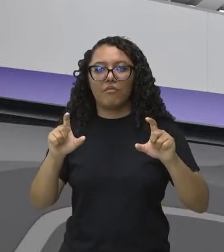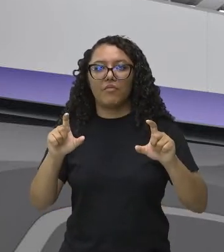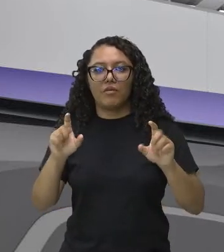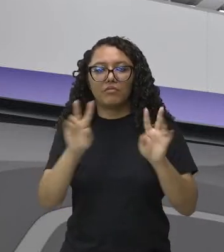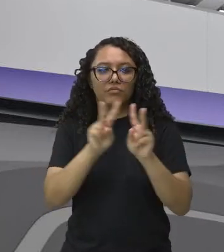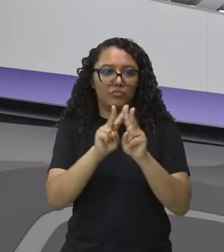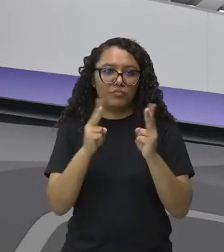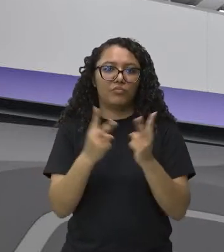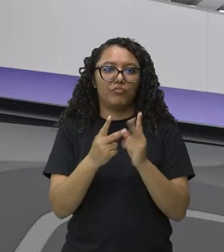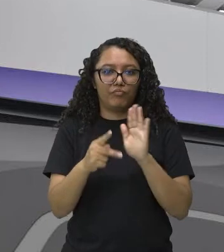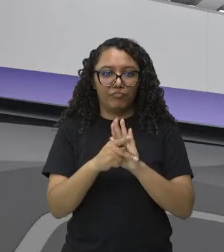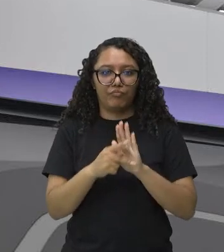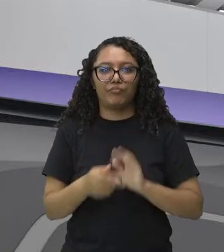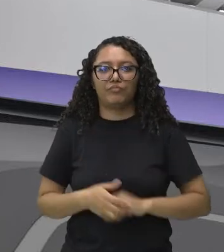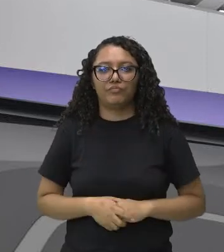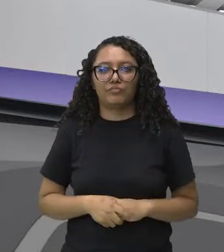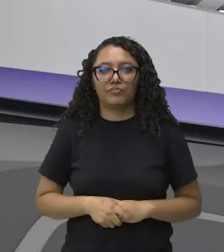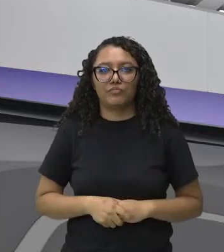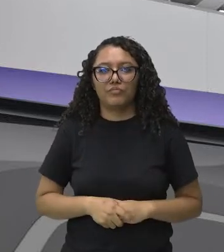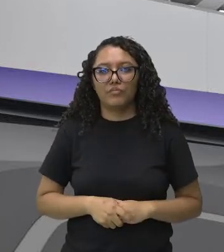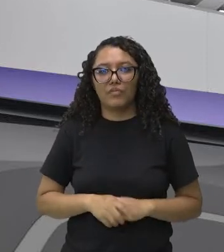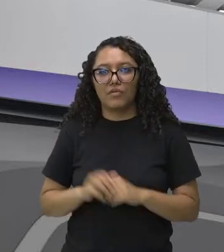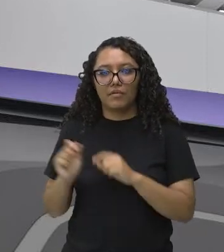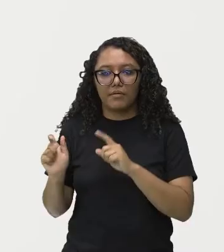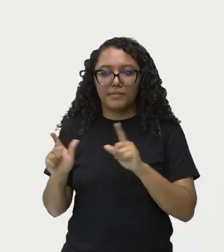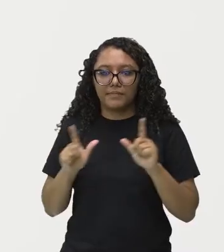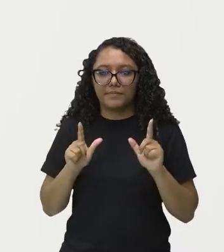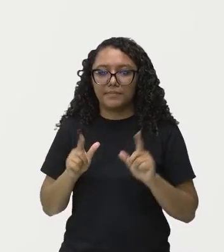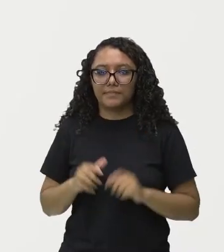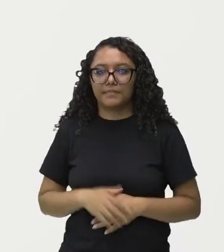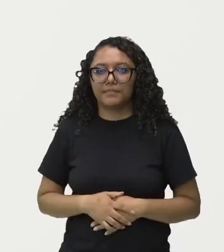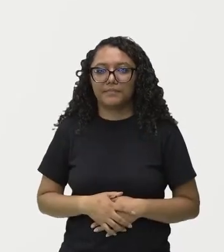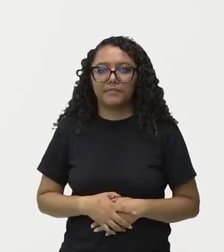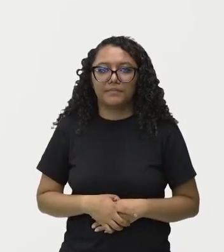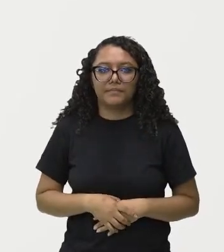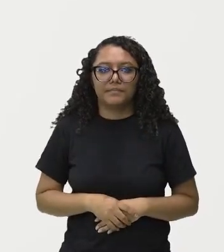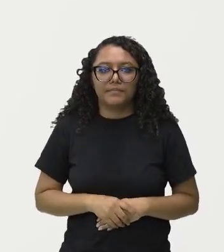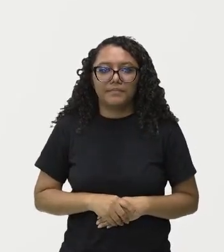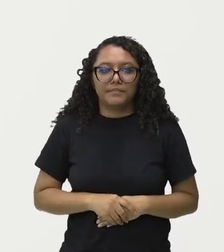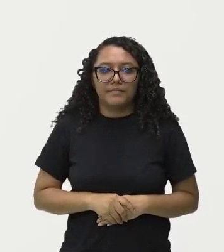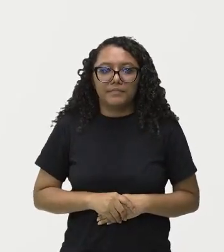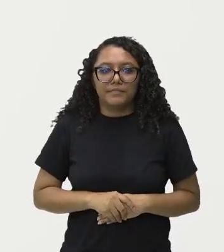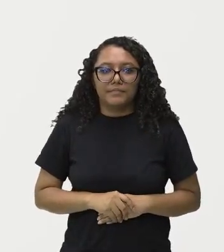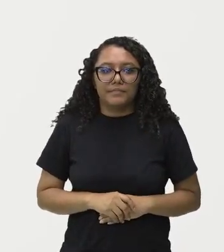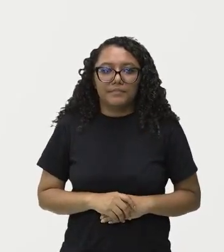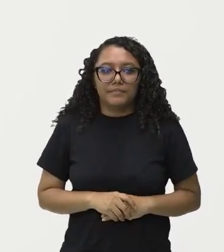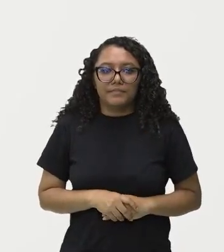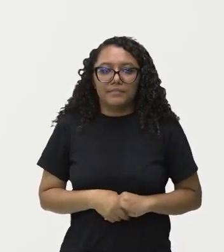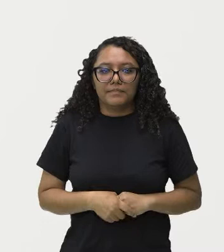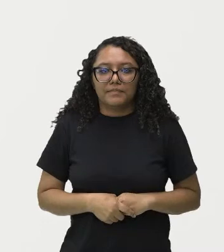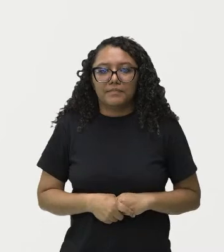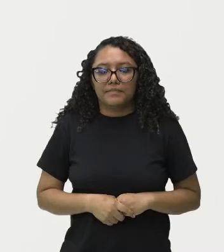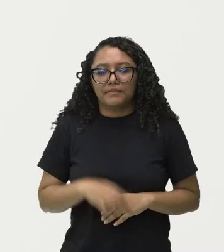tá bom? Vamos voltar ao quadro agora para a gente continuar. Veja,